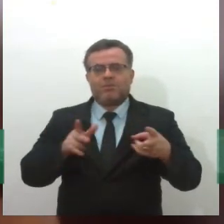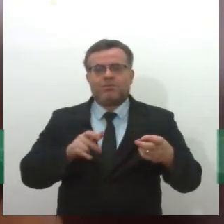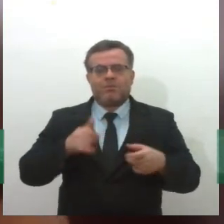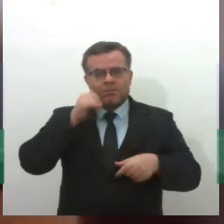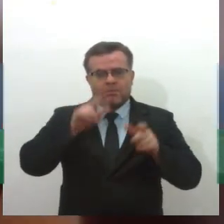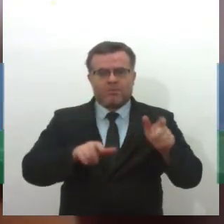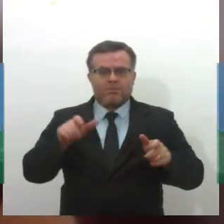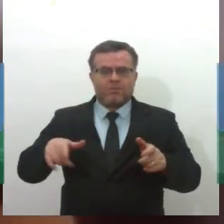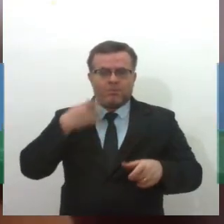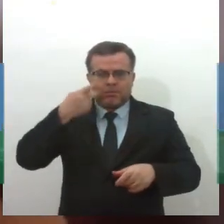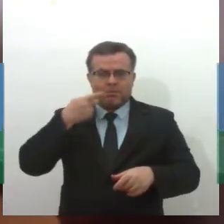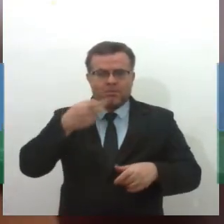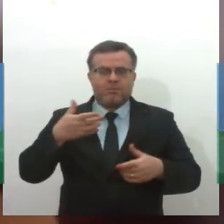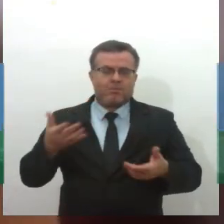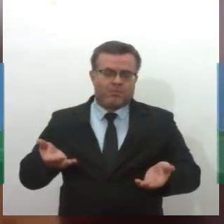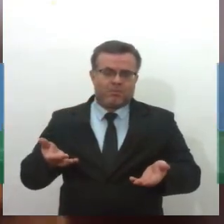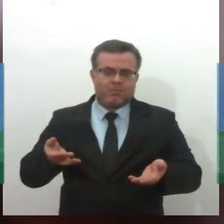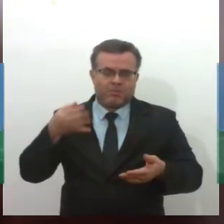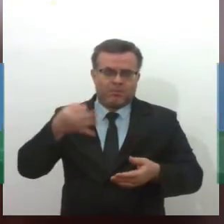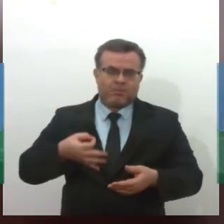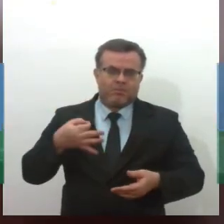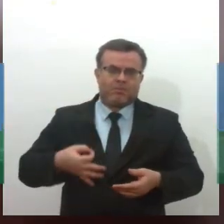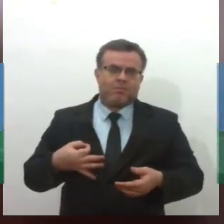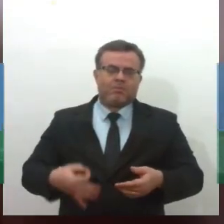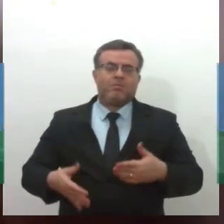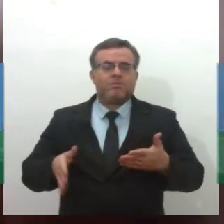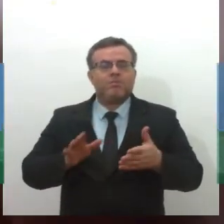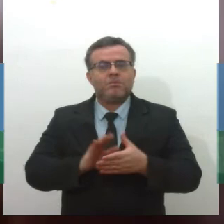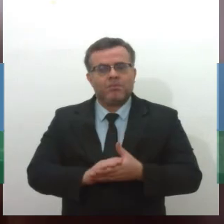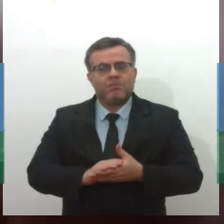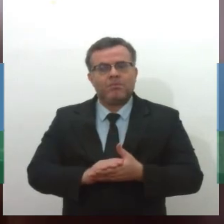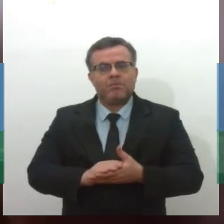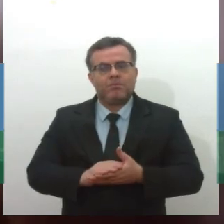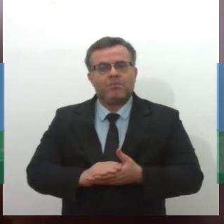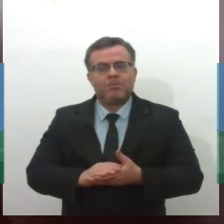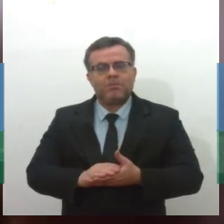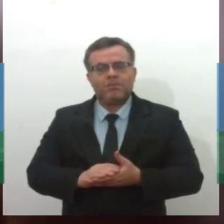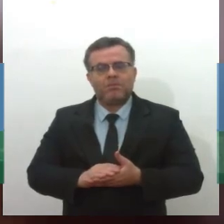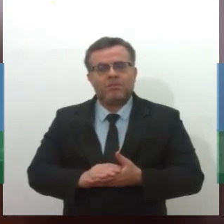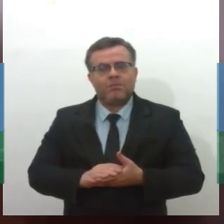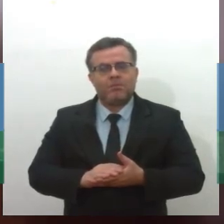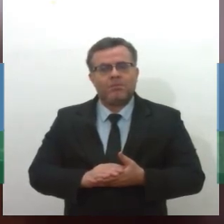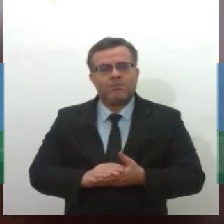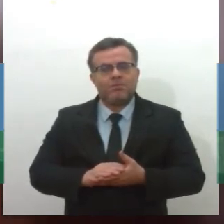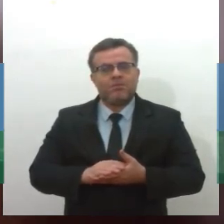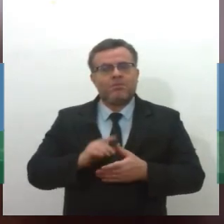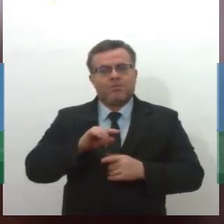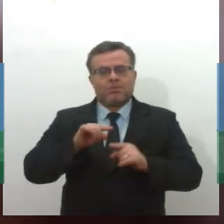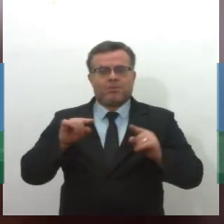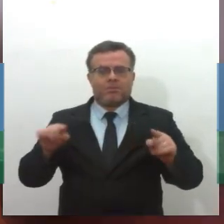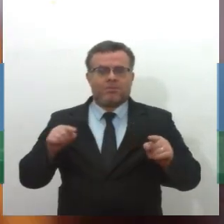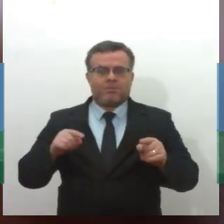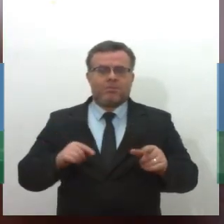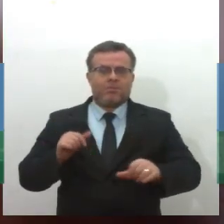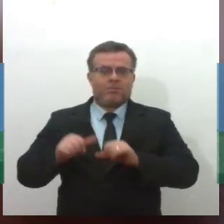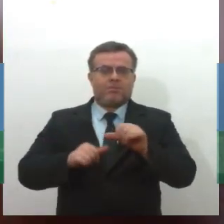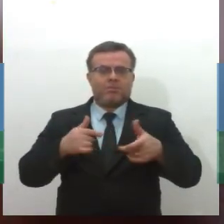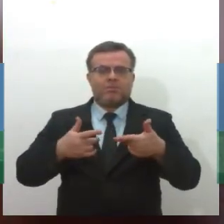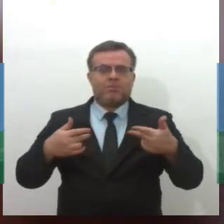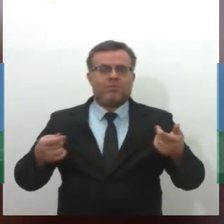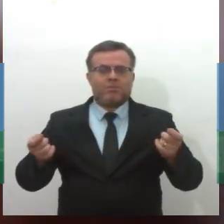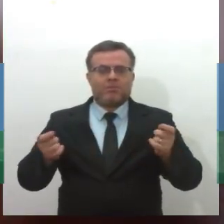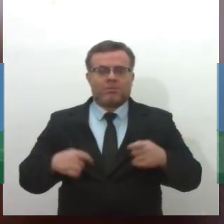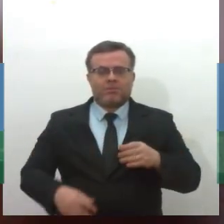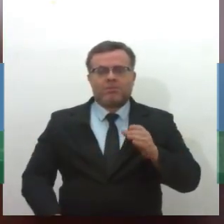mulheres na política eleitas, com certeza, né? E mesmo que essa anistia seja para o passado, ela já cria